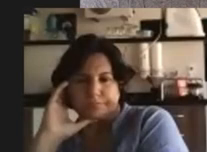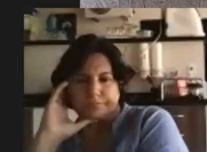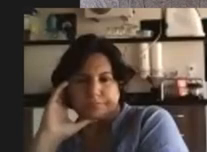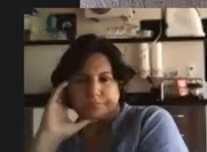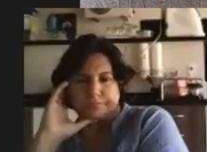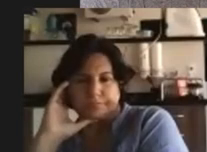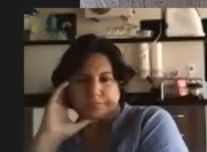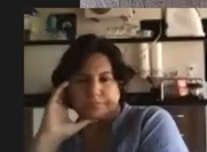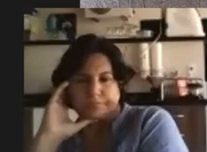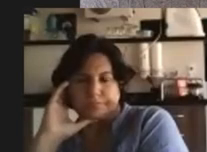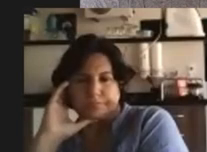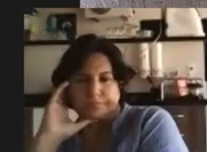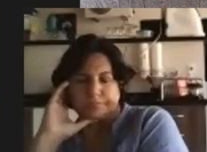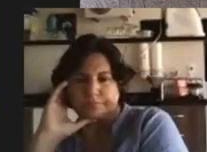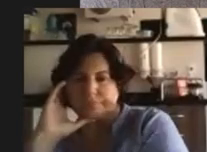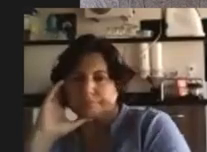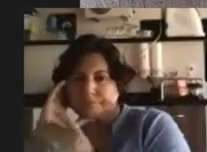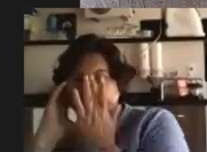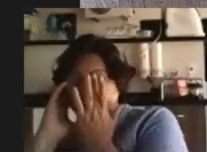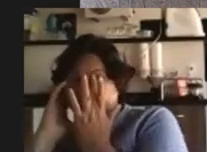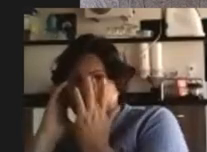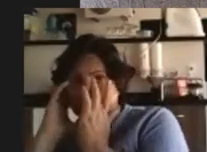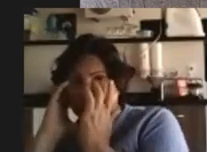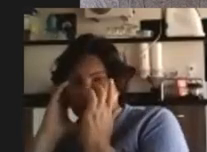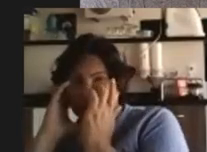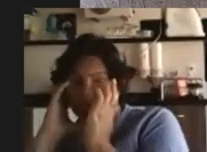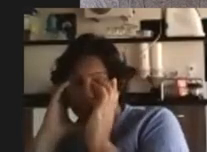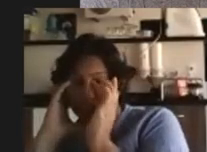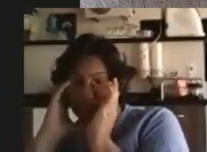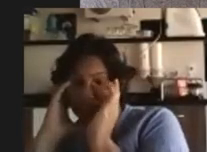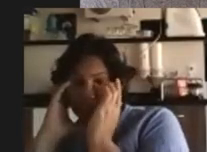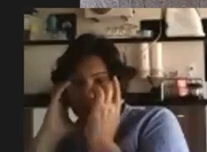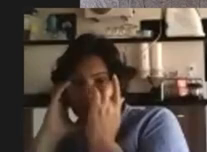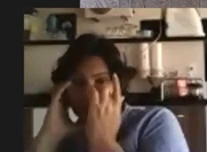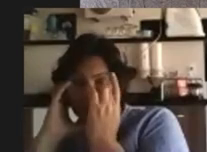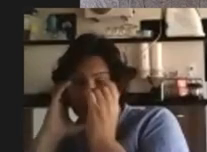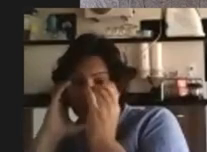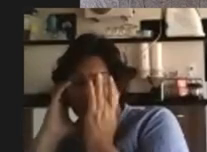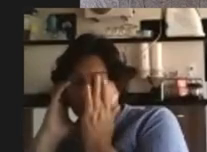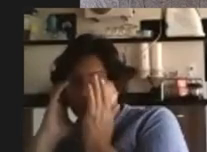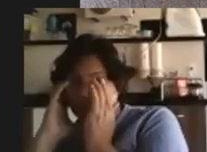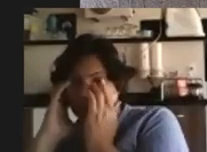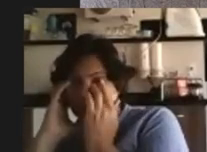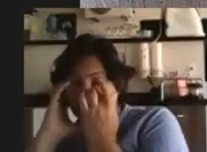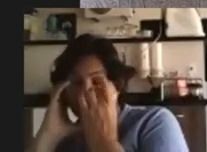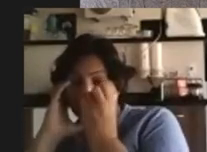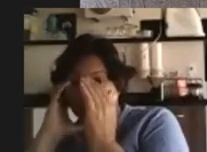um minuto, né? Muito mais dizer o que poderá ser daqui a um mês, daqui a 2 meses, daqui a 3 meses. A gente sabe que tem uma força maior